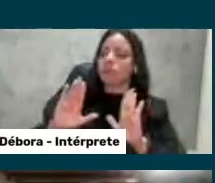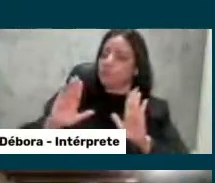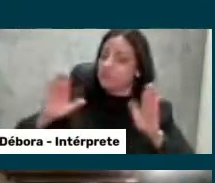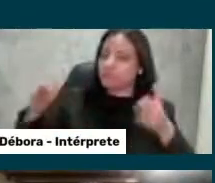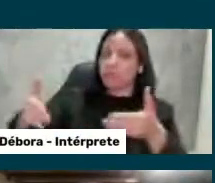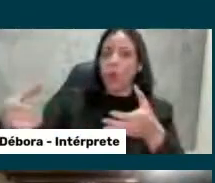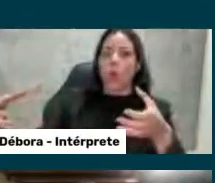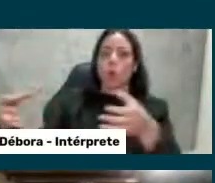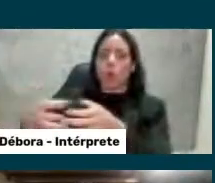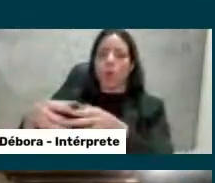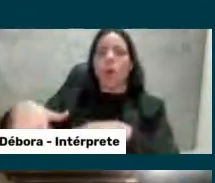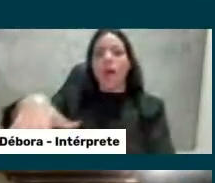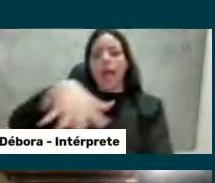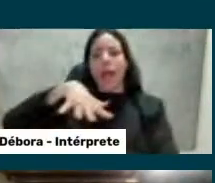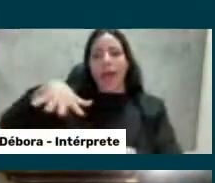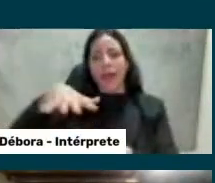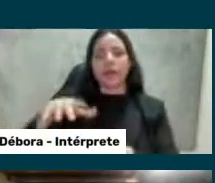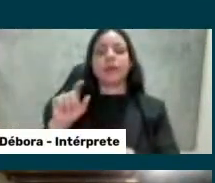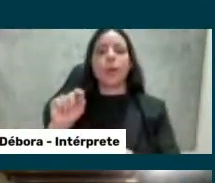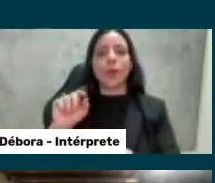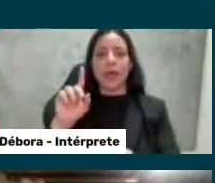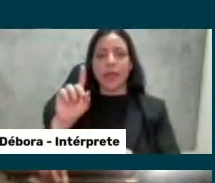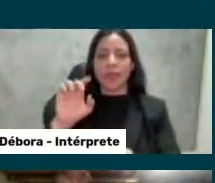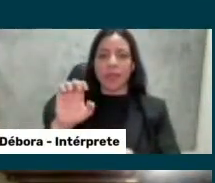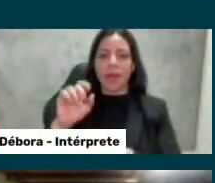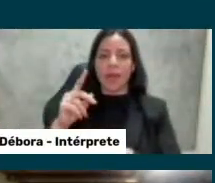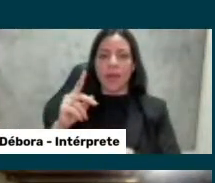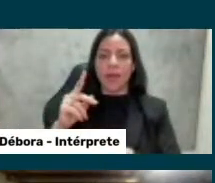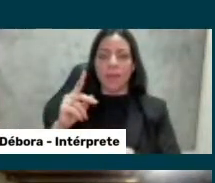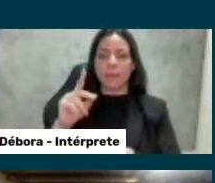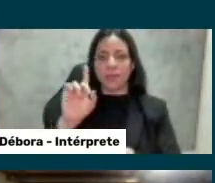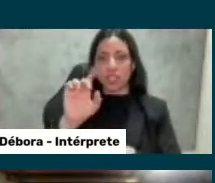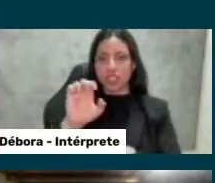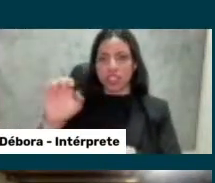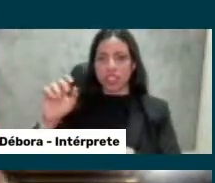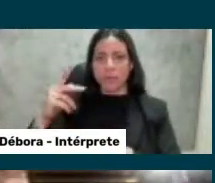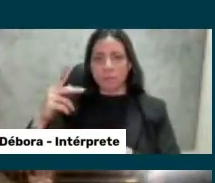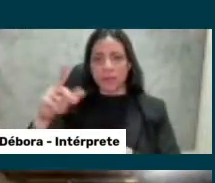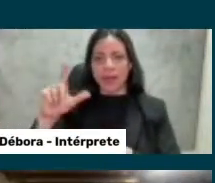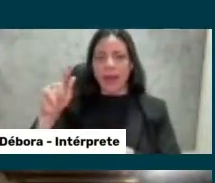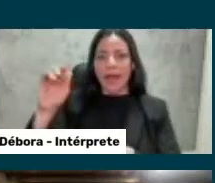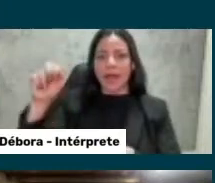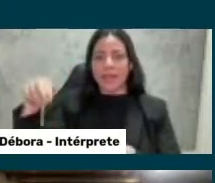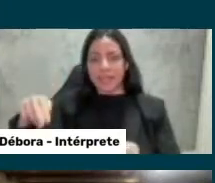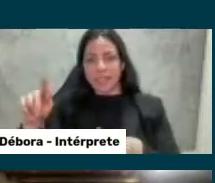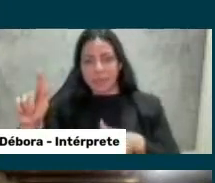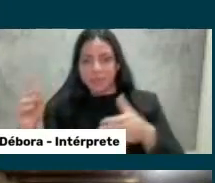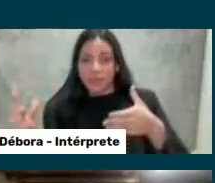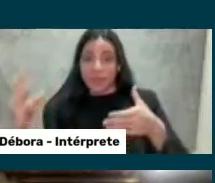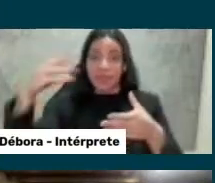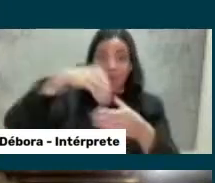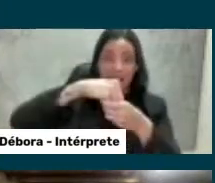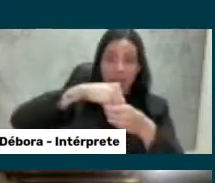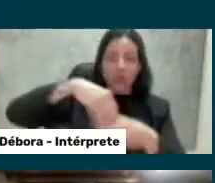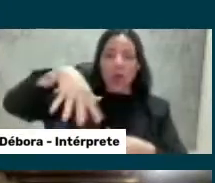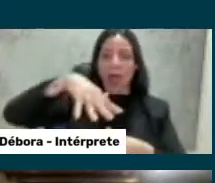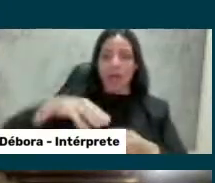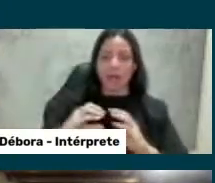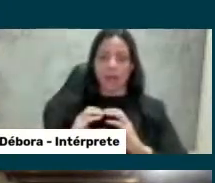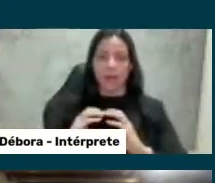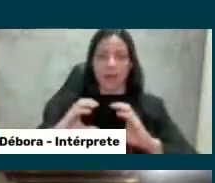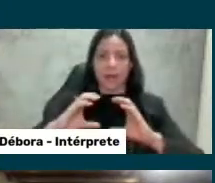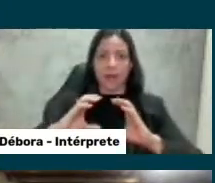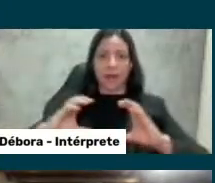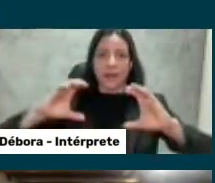da área de Deep Learning, que é uma área de Machine Learning que está dentro dessa grande área, na área de